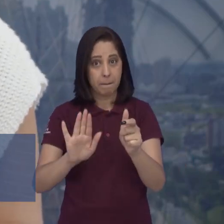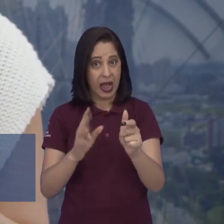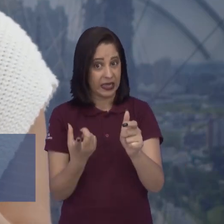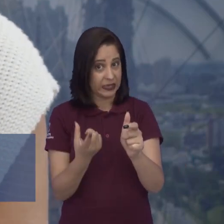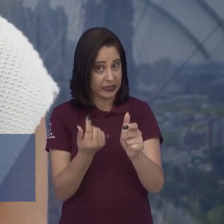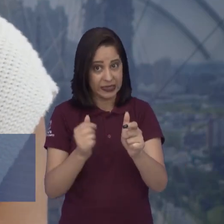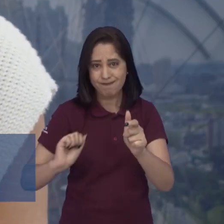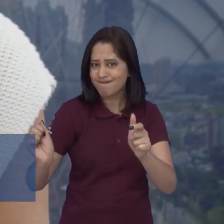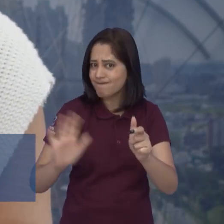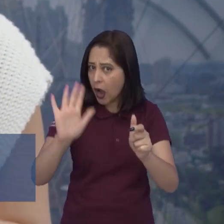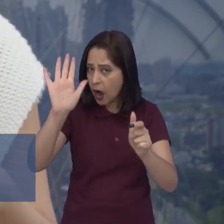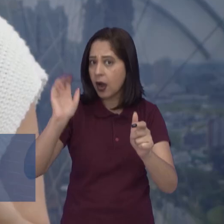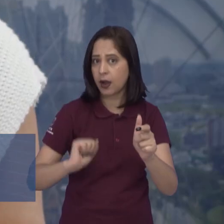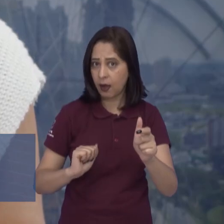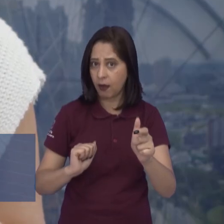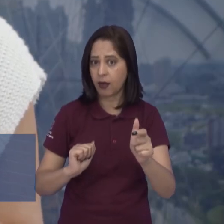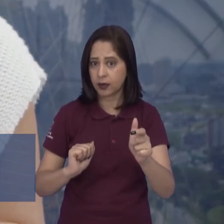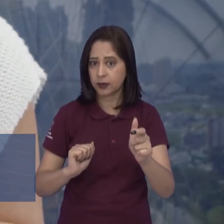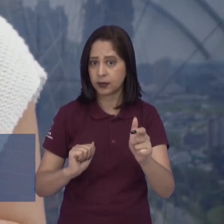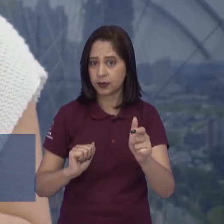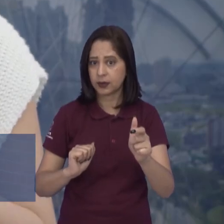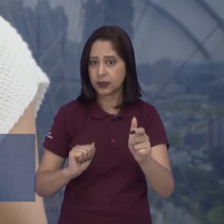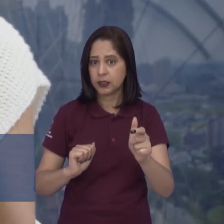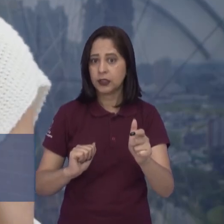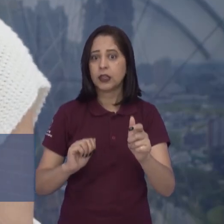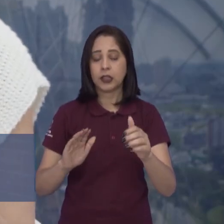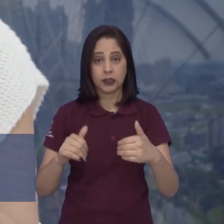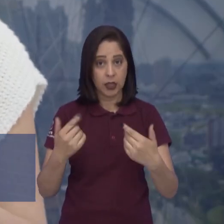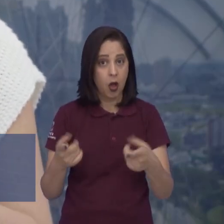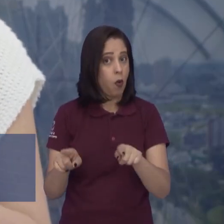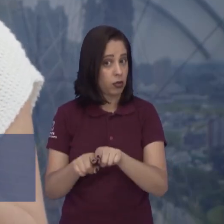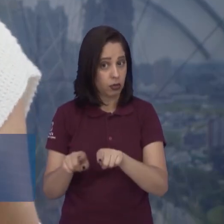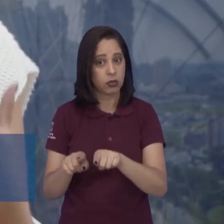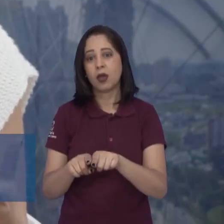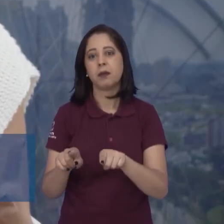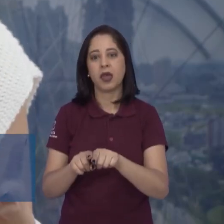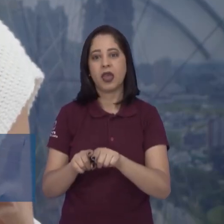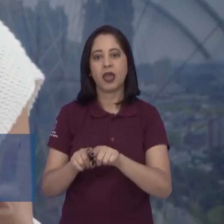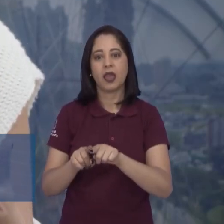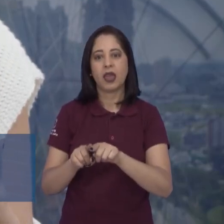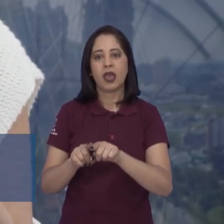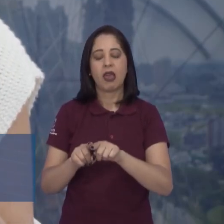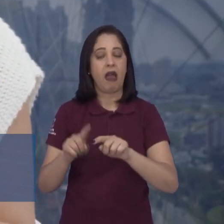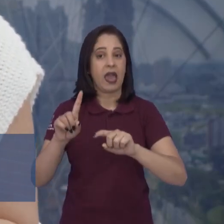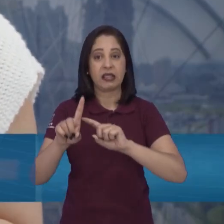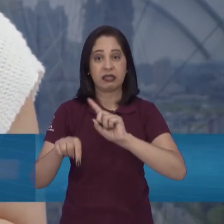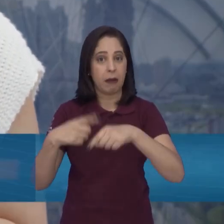mercado altíssimo, o que tende que eles podem não vender o que foi